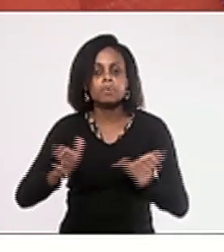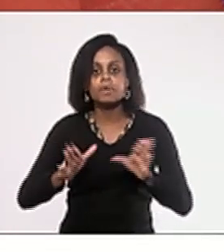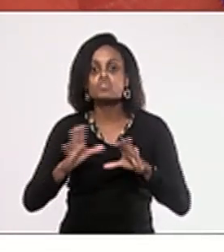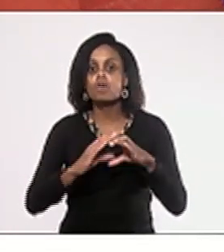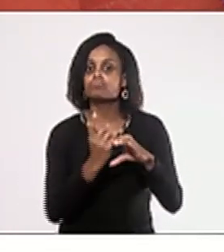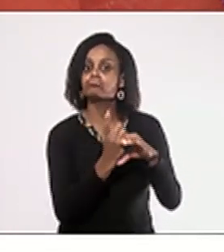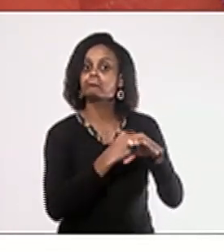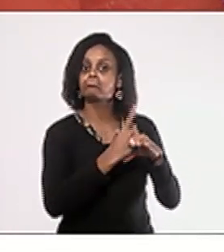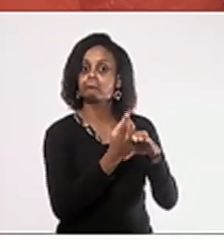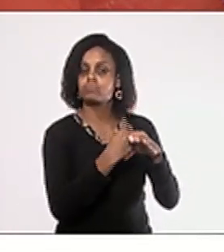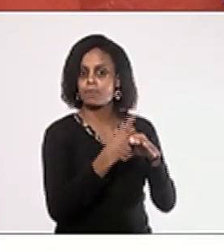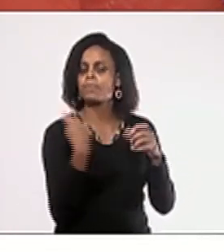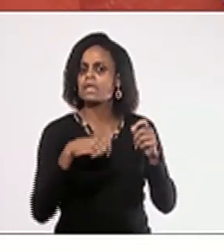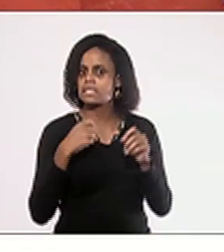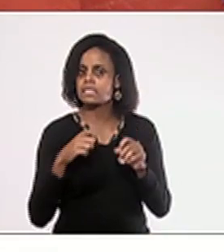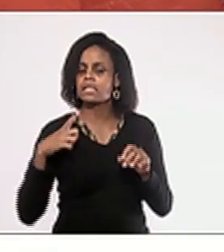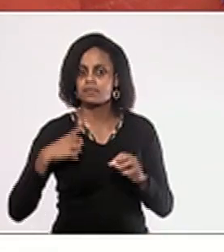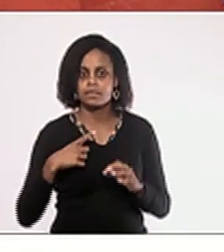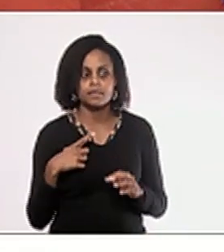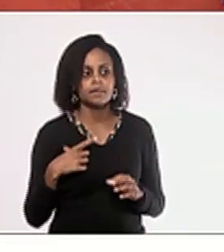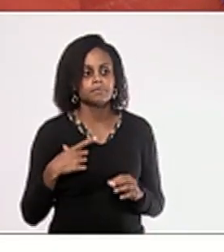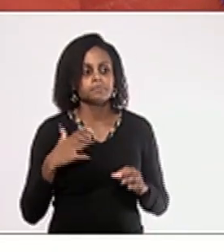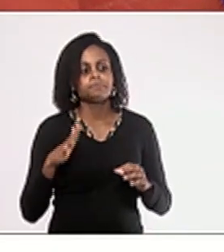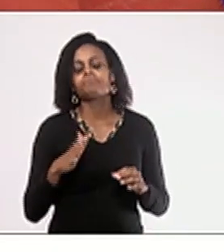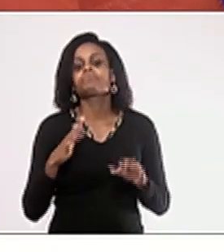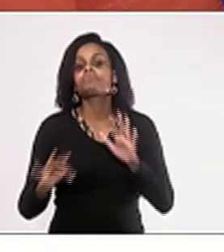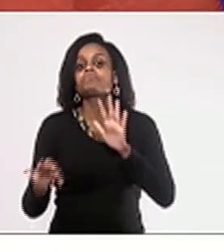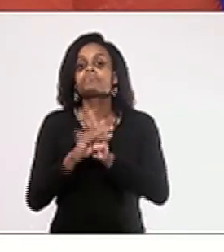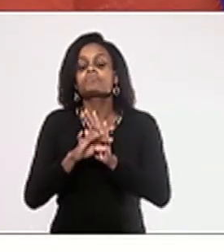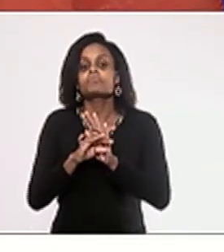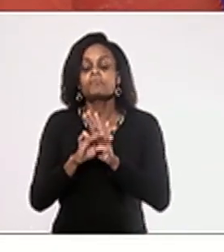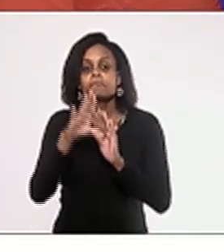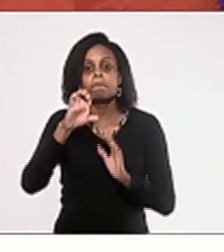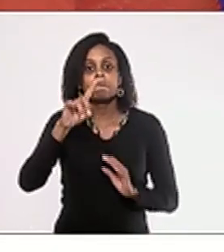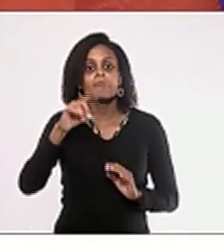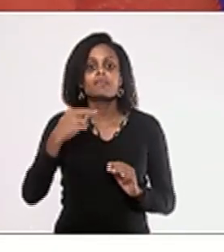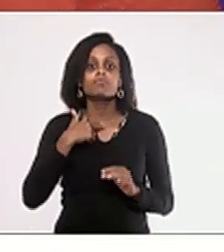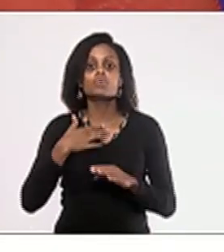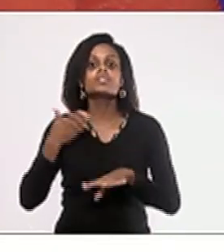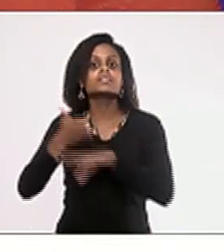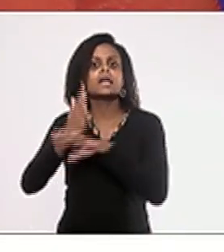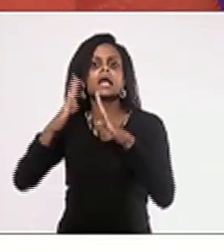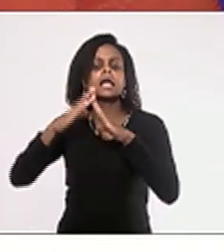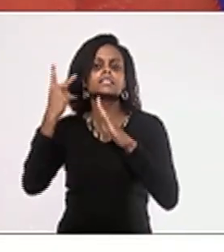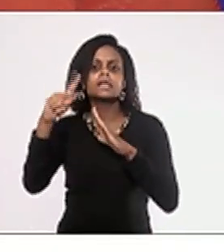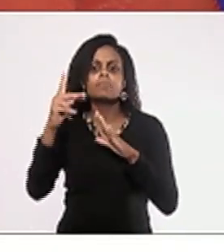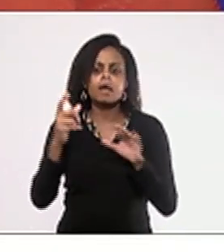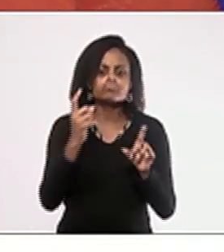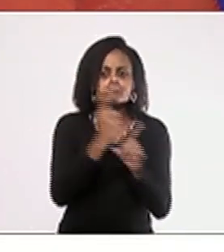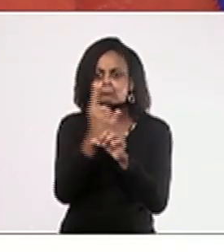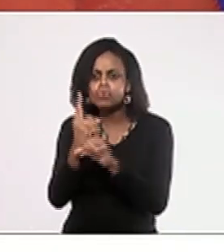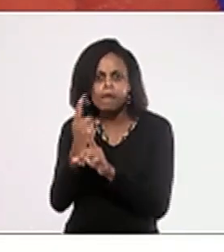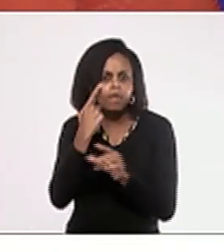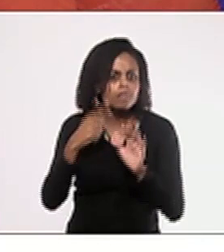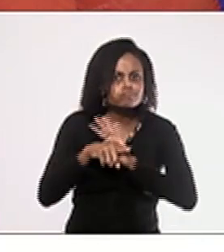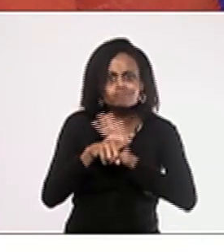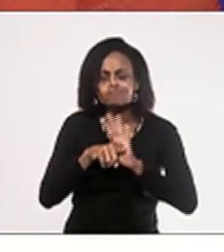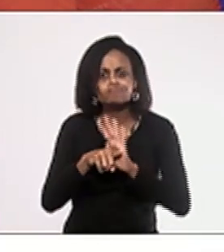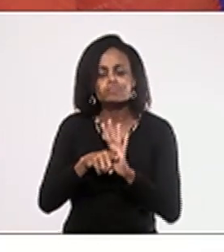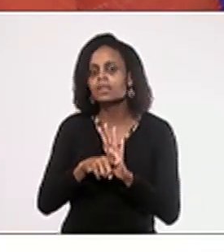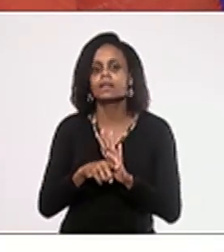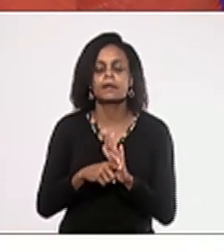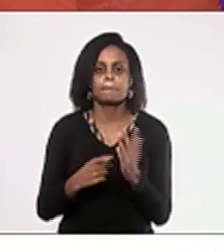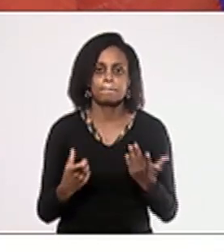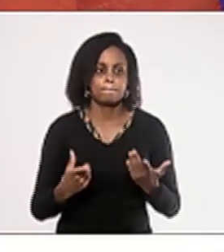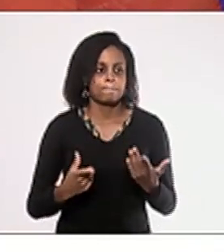ser dado, mas geralmente o técnico da SEDAI não pode entrar dentro da casa do cliente para localizar, fazer serviço de localizar